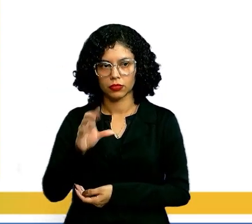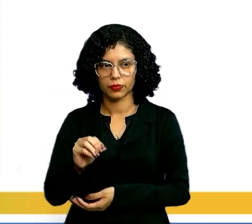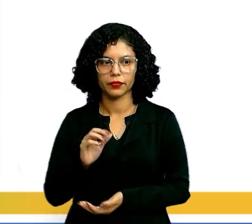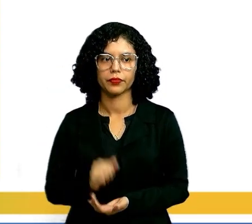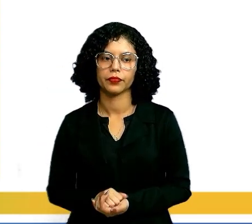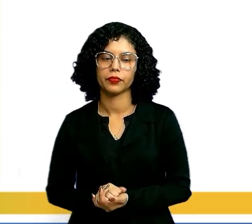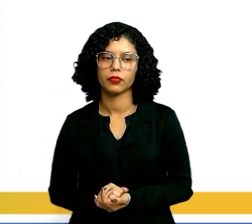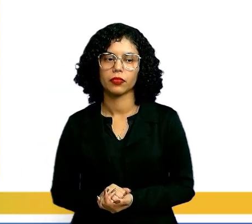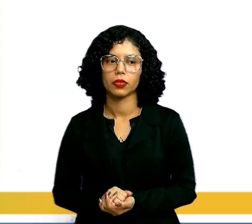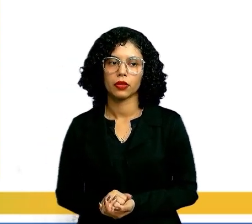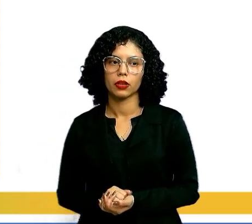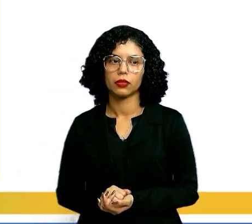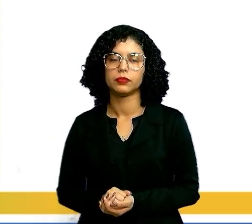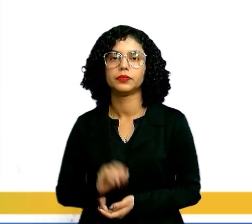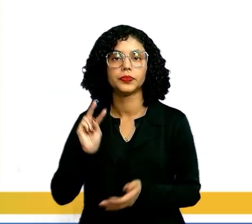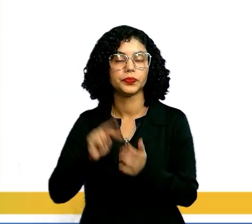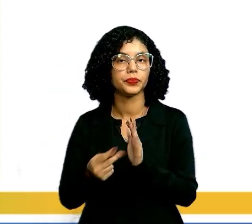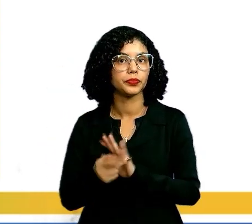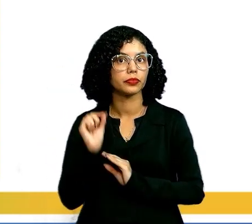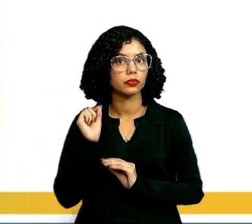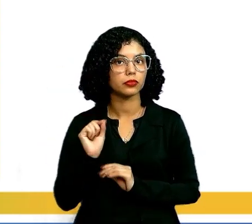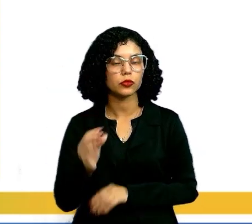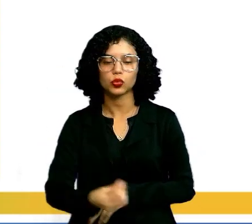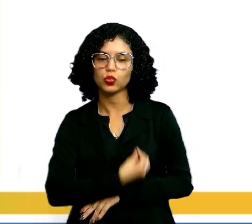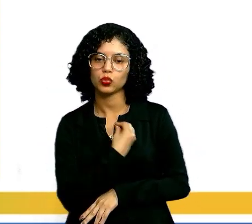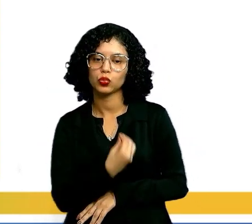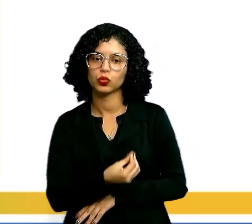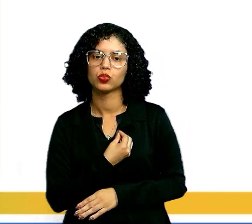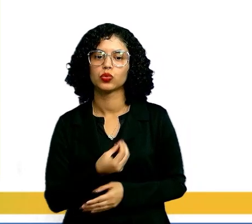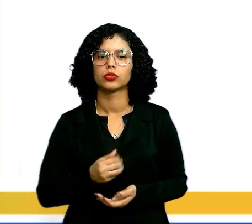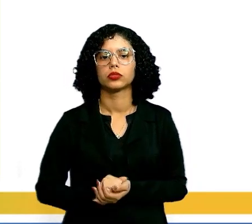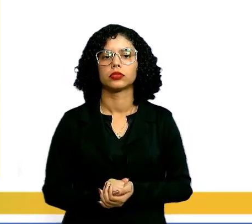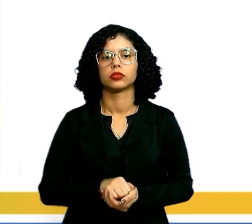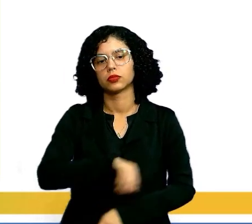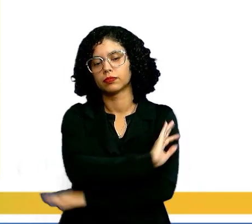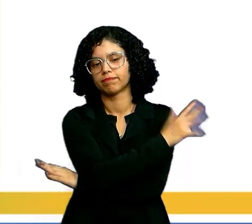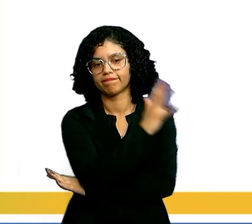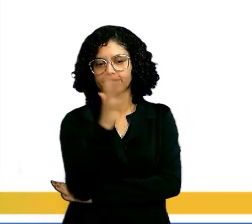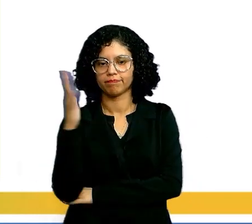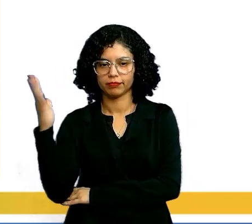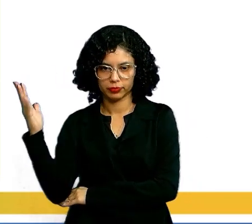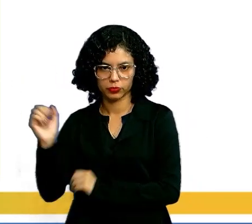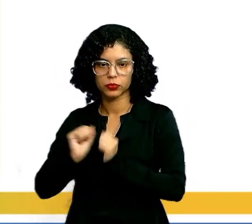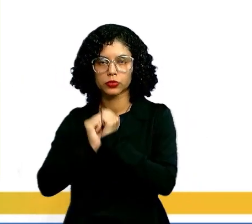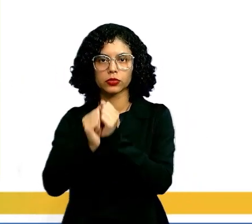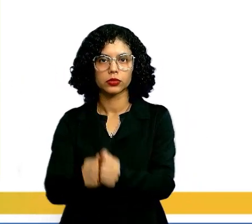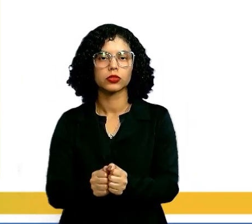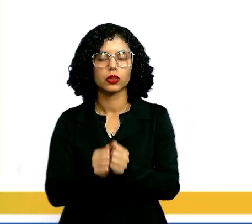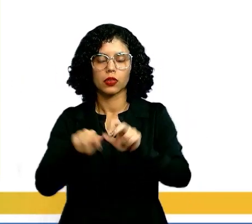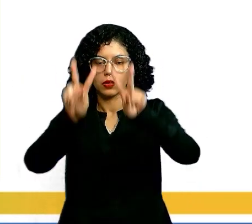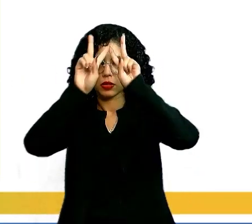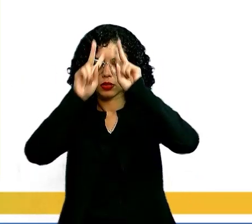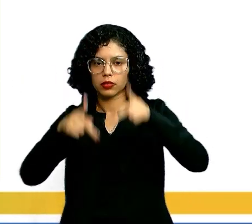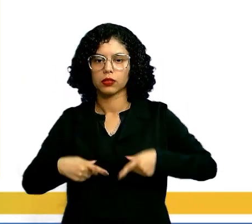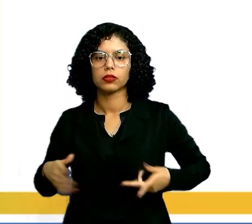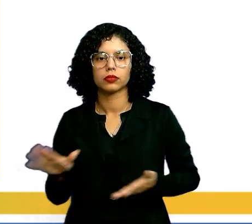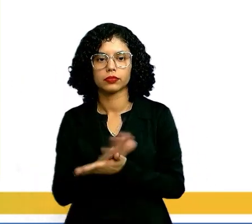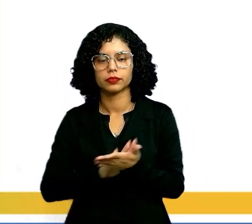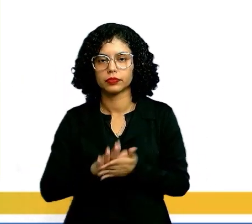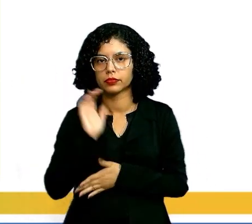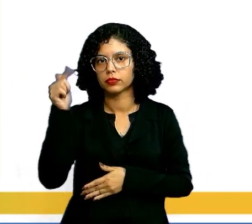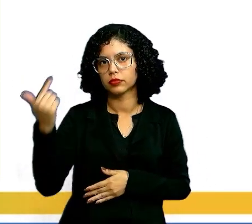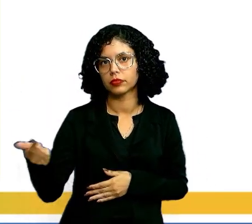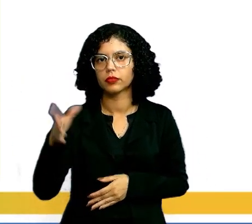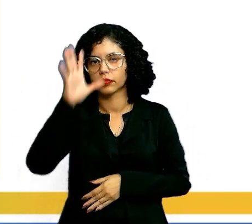cinismo cinismo significa uma vida em harmonia com a natureza e com os instintos humanos não tem nada a ver com